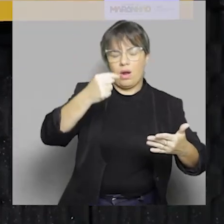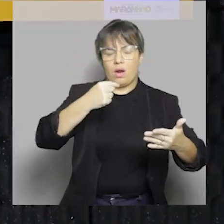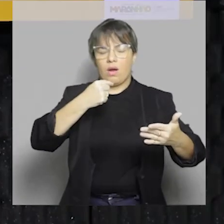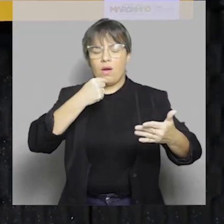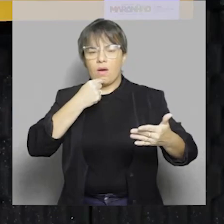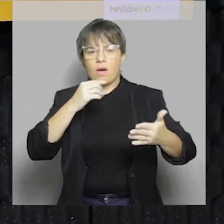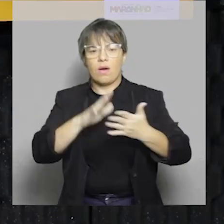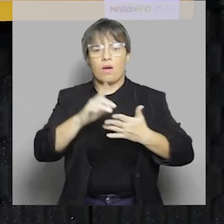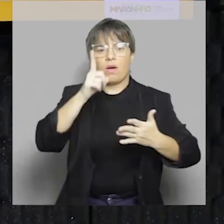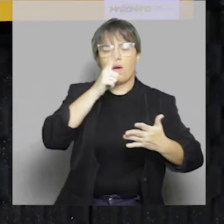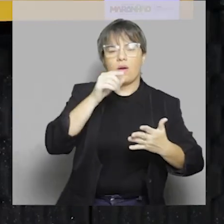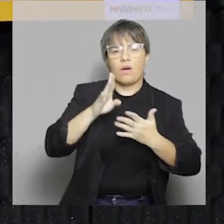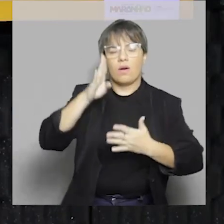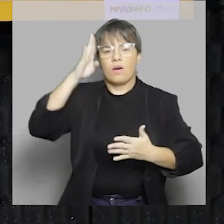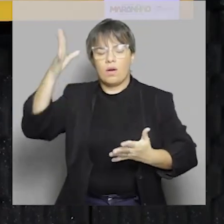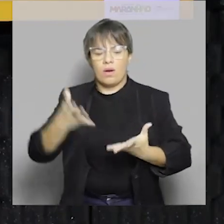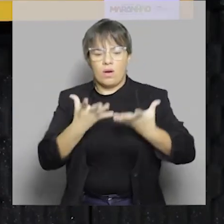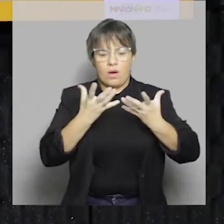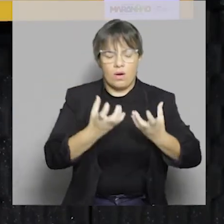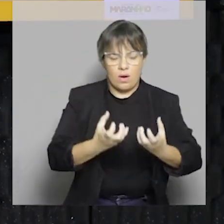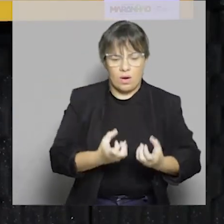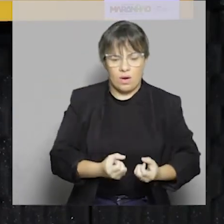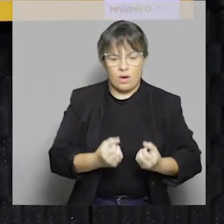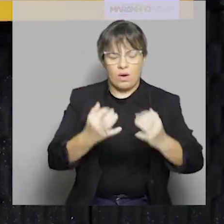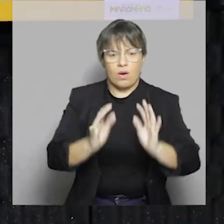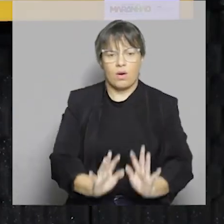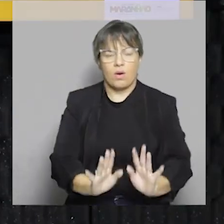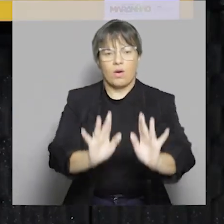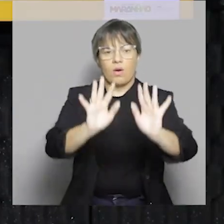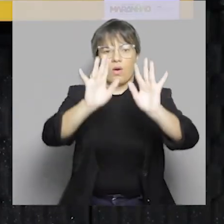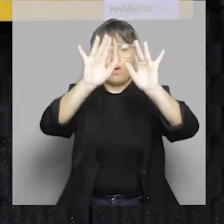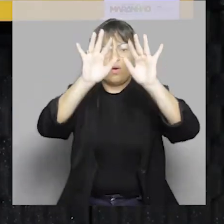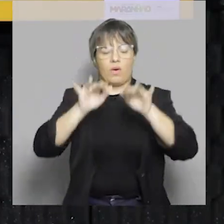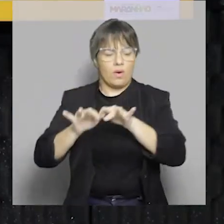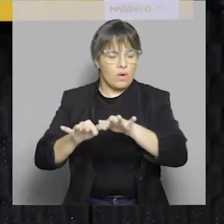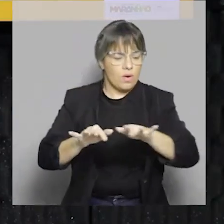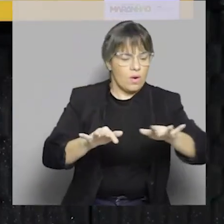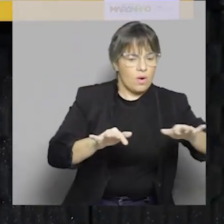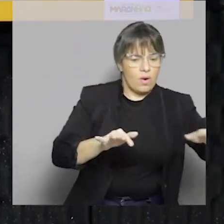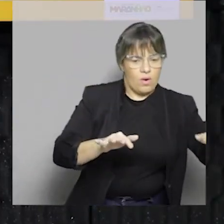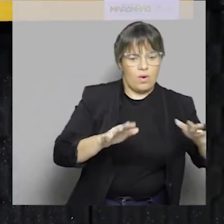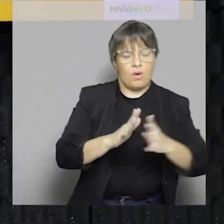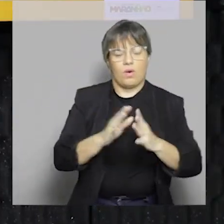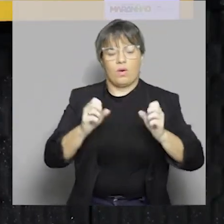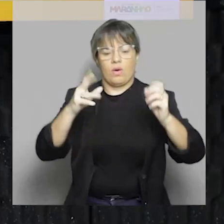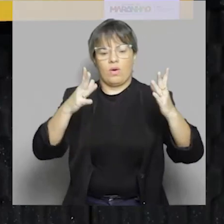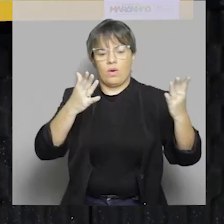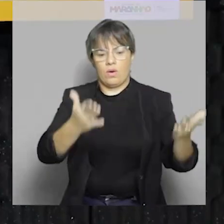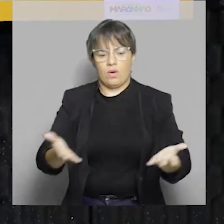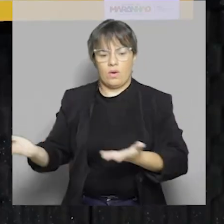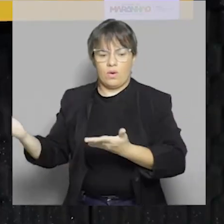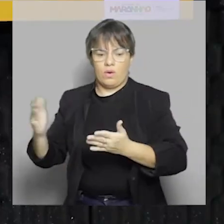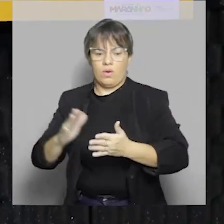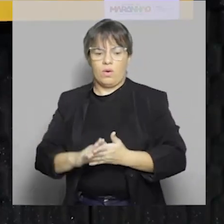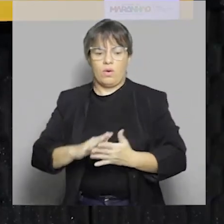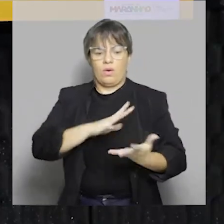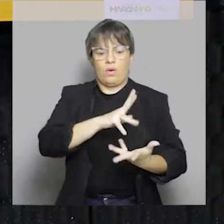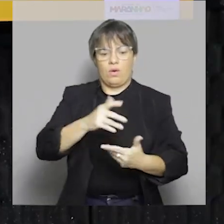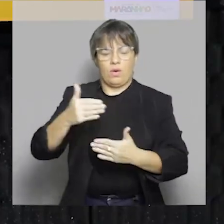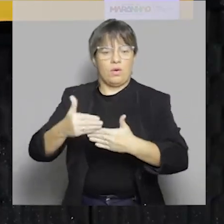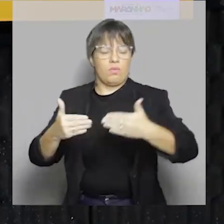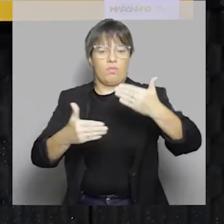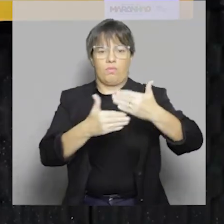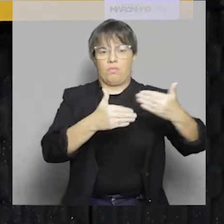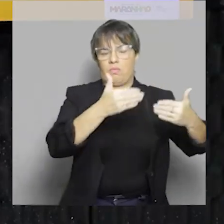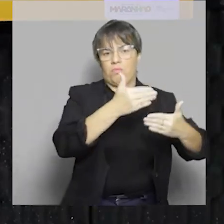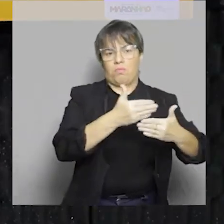né? Principalmente de infiltração, de evapotranspiração e de escoamento superficial. Tectônica de placas, placas tectônicas,